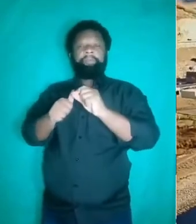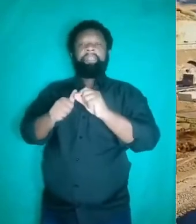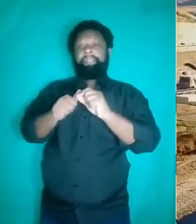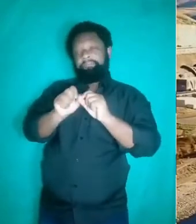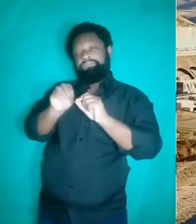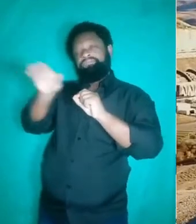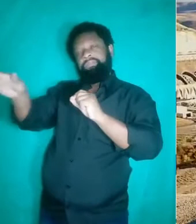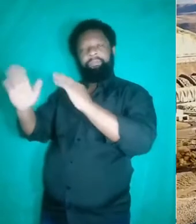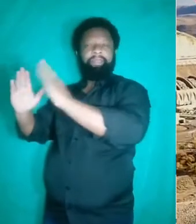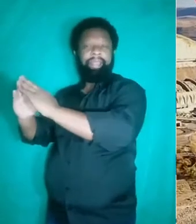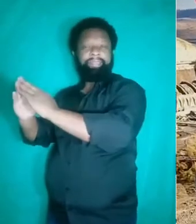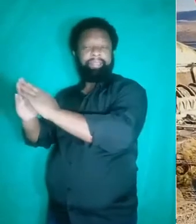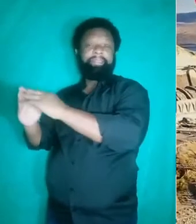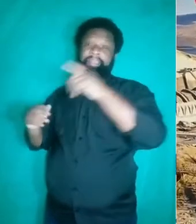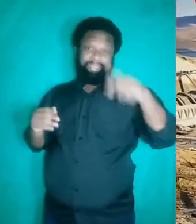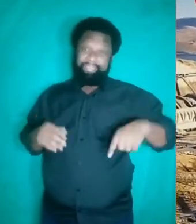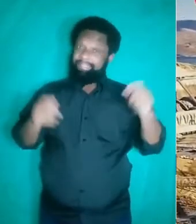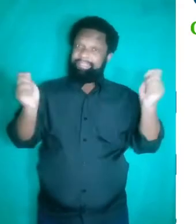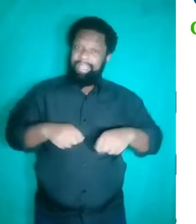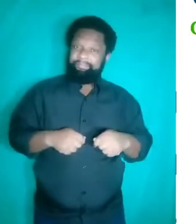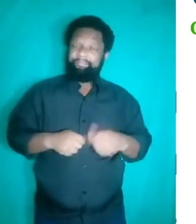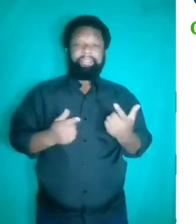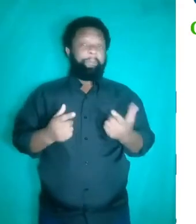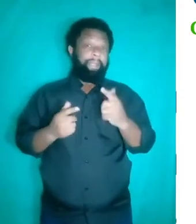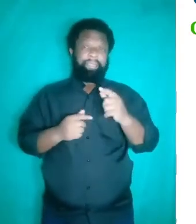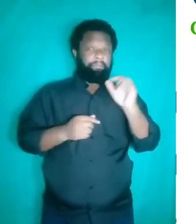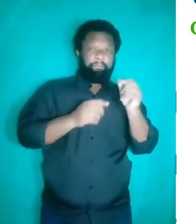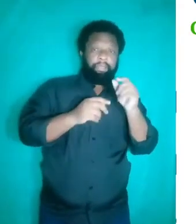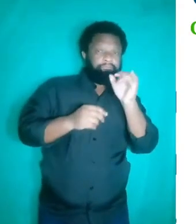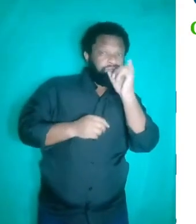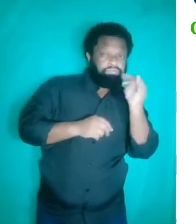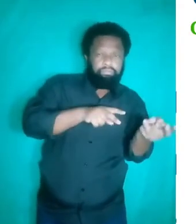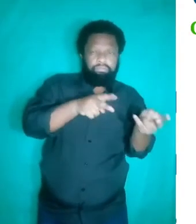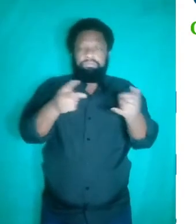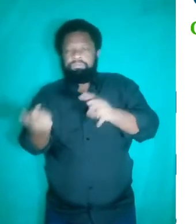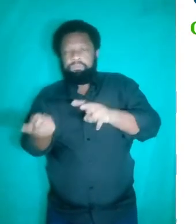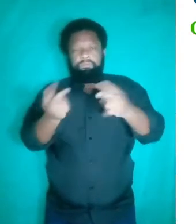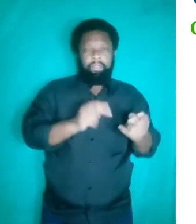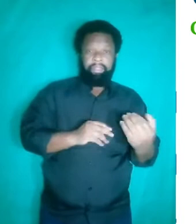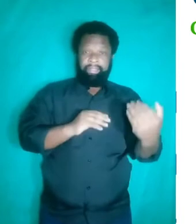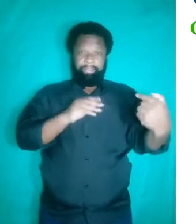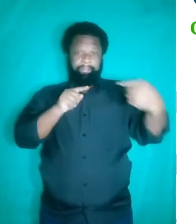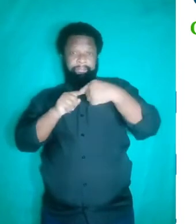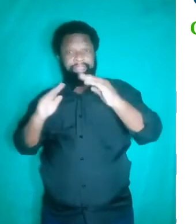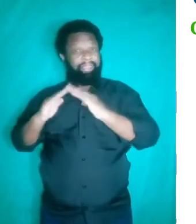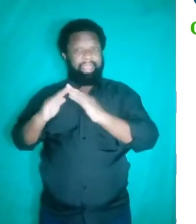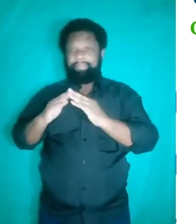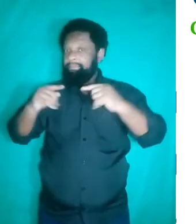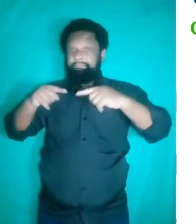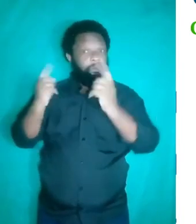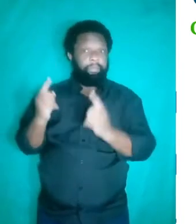alternada tem tensões muito altas e isso não consegue abastecer os nossos aparelhos. Nós temos no máximo um